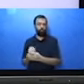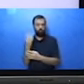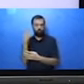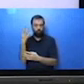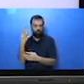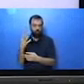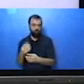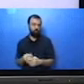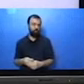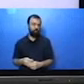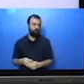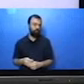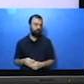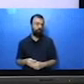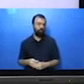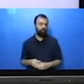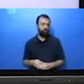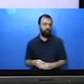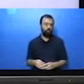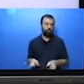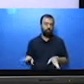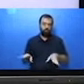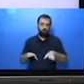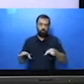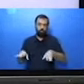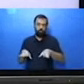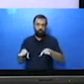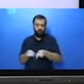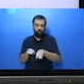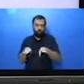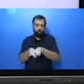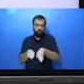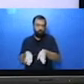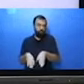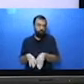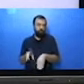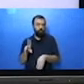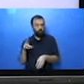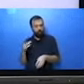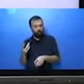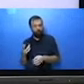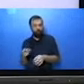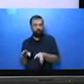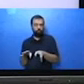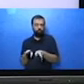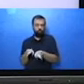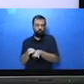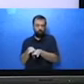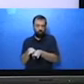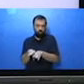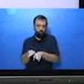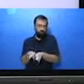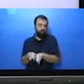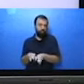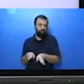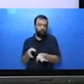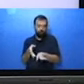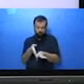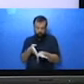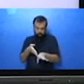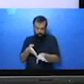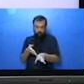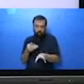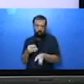dobradas, formada pelo tectonismo ou os desdobramentos da Terra, falhadas, formadas